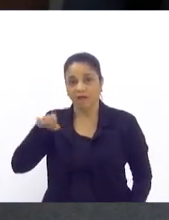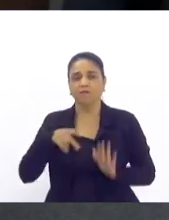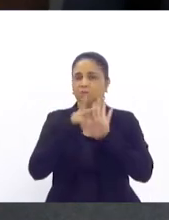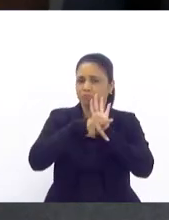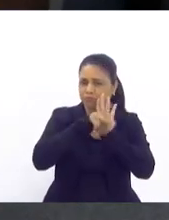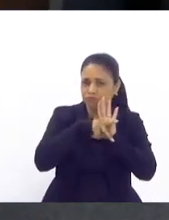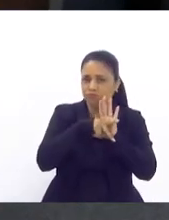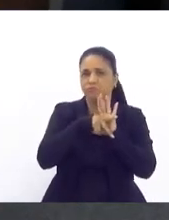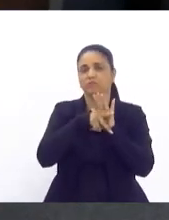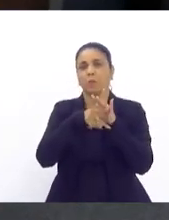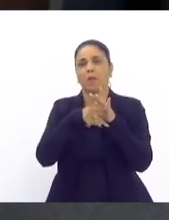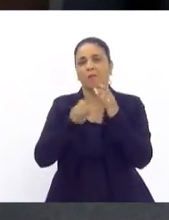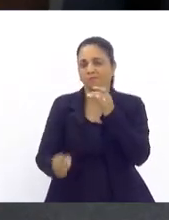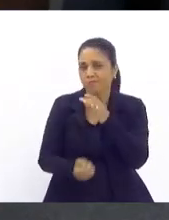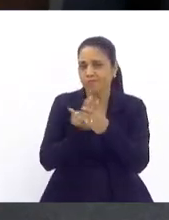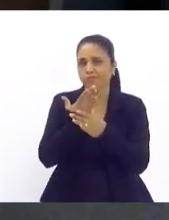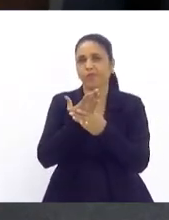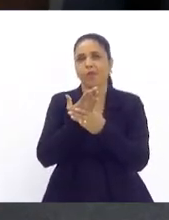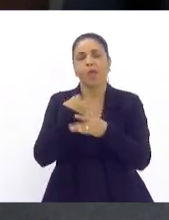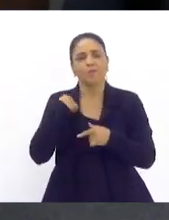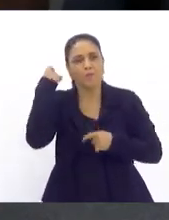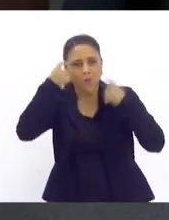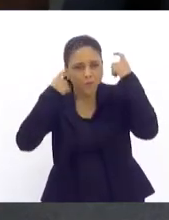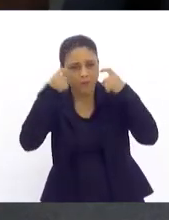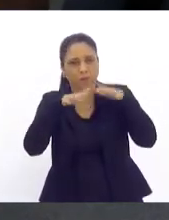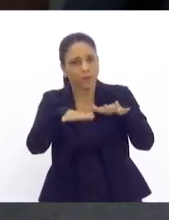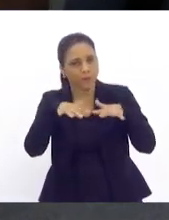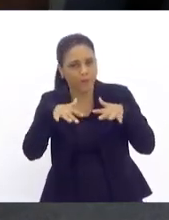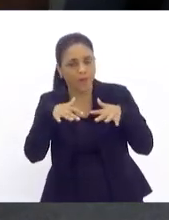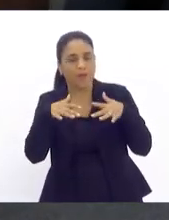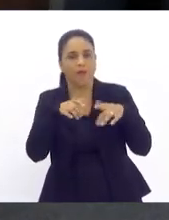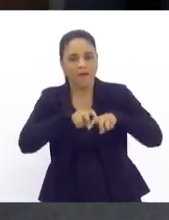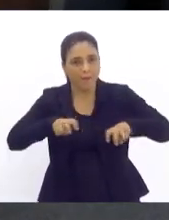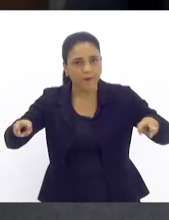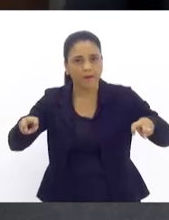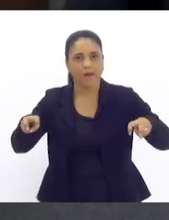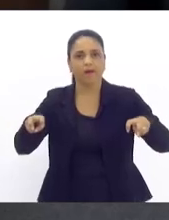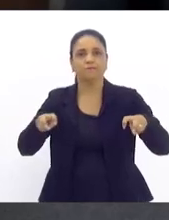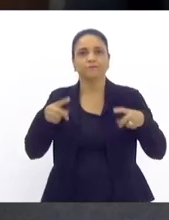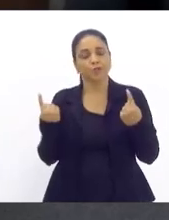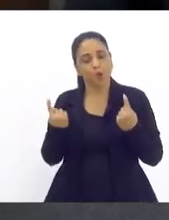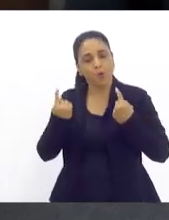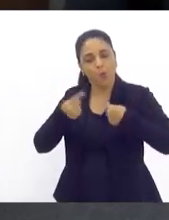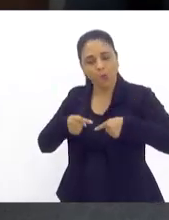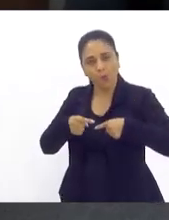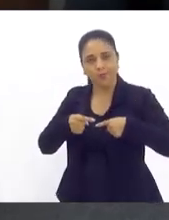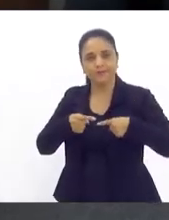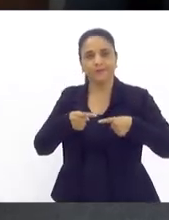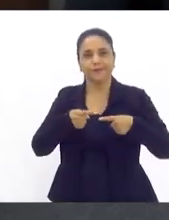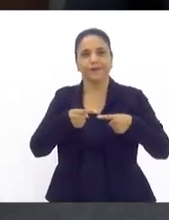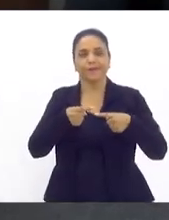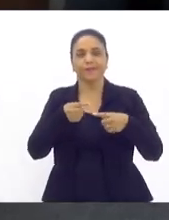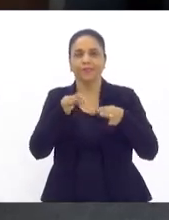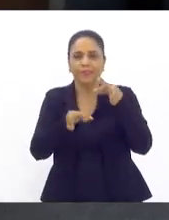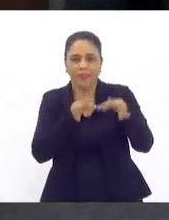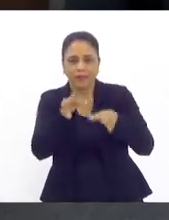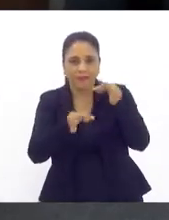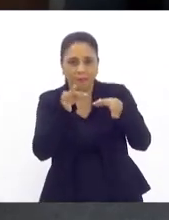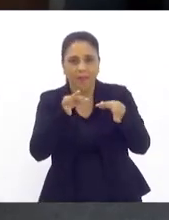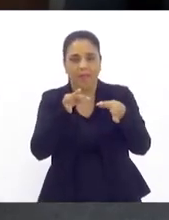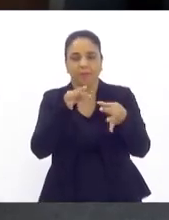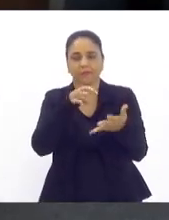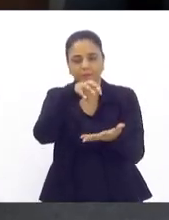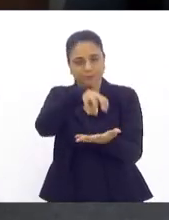esse, seja uma preocupação de toda a nossa bancada, a gente tem uma posição contrária às comunidades terapêuticas, que